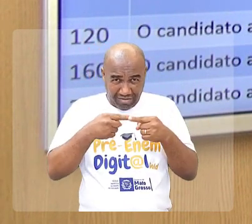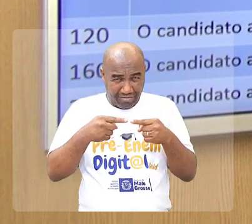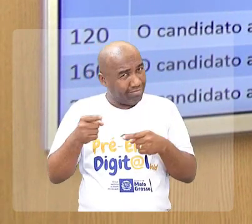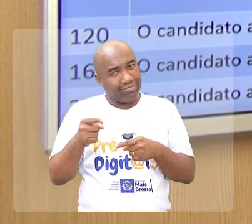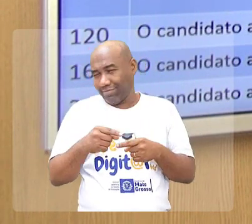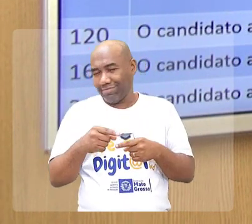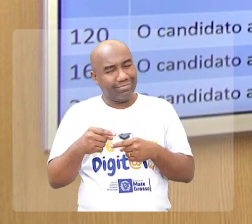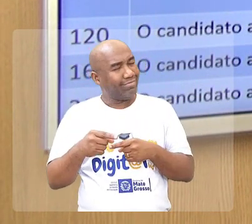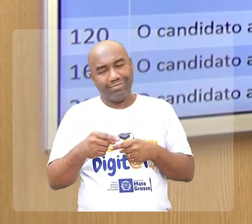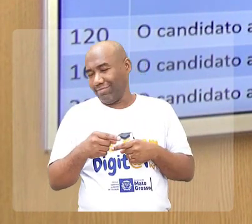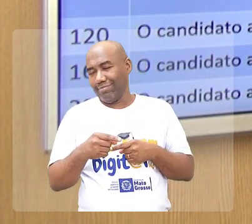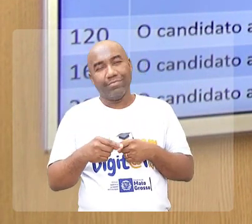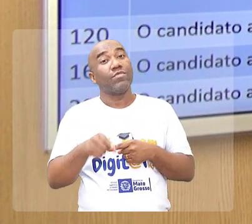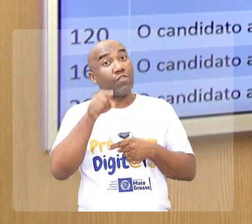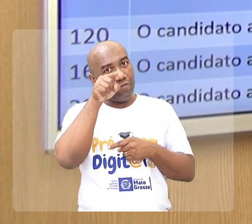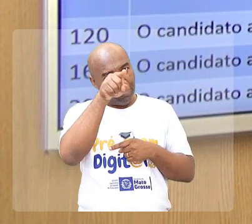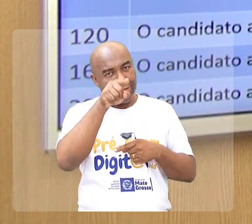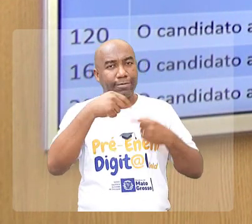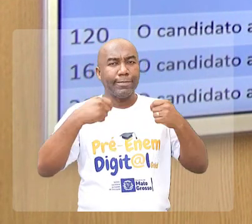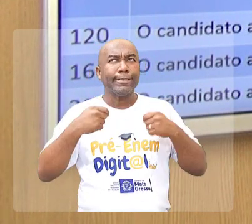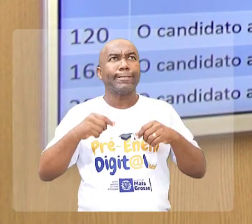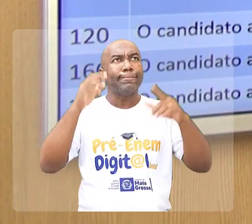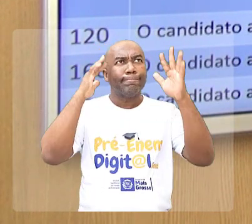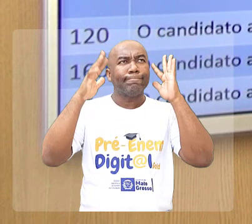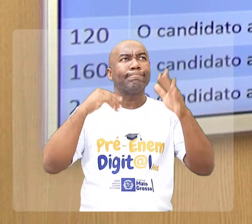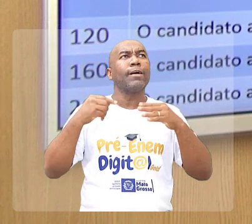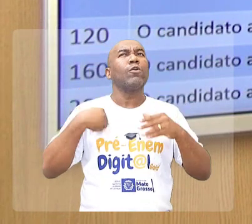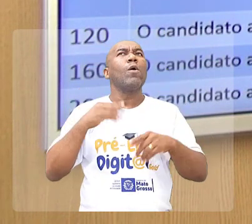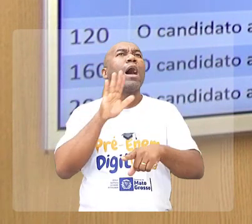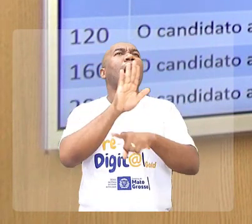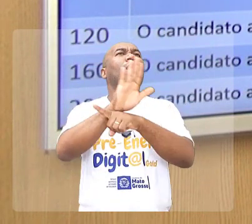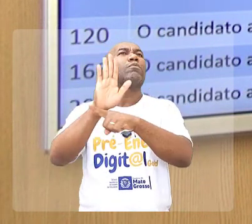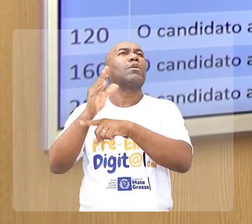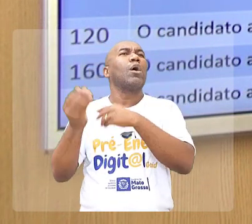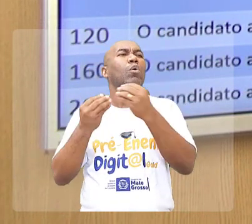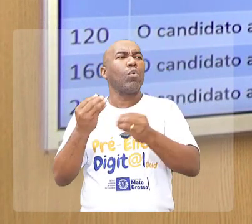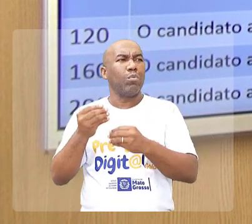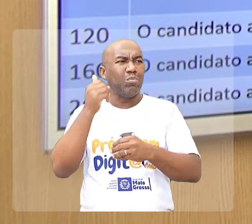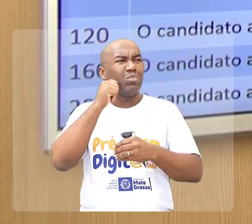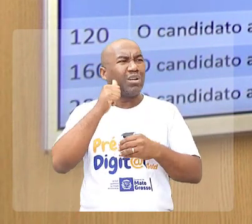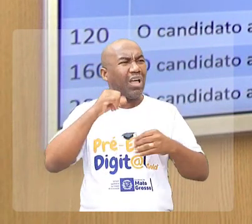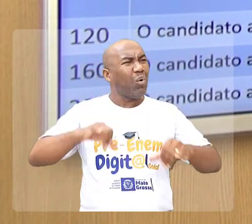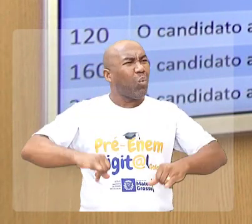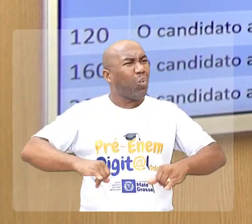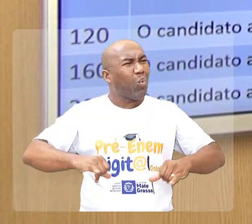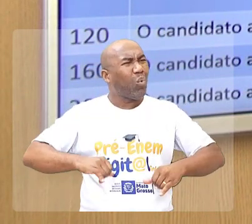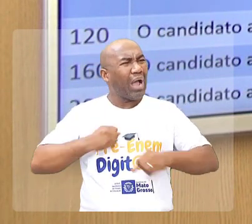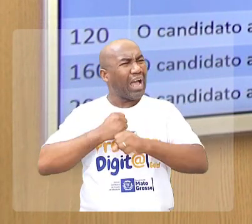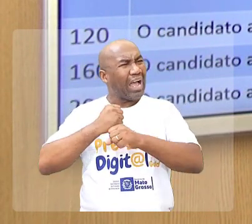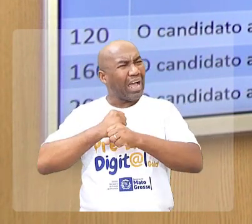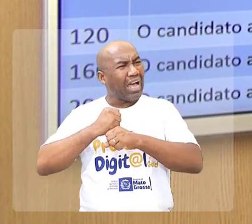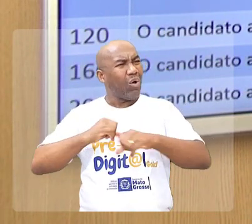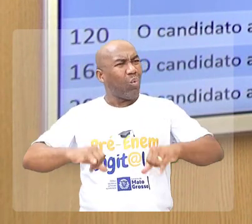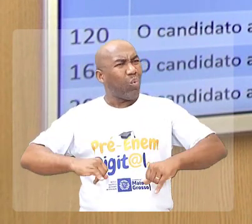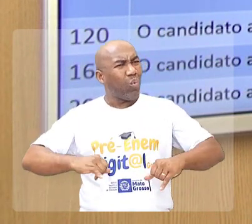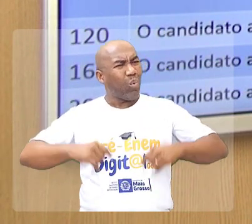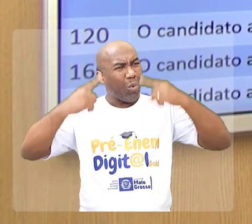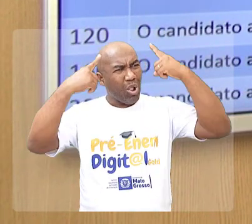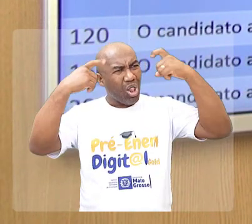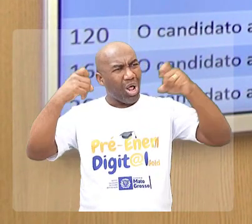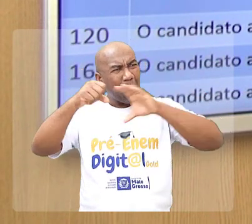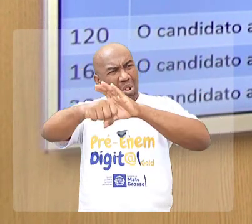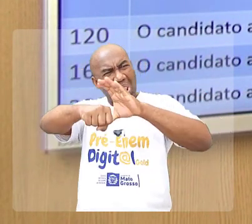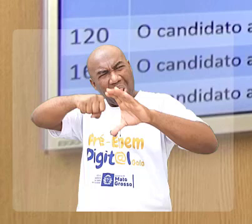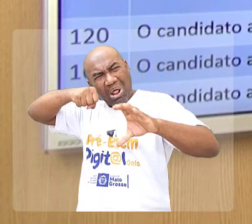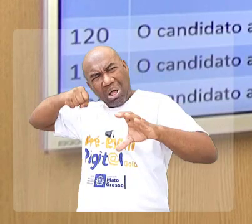o problema pequeno, leve, certo? E aí, possível de ser resolvido com outras ações